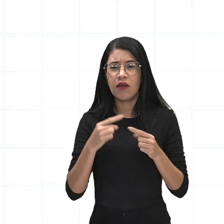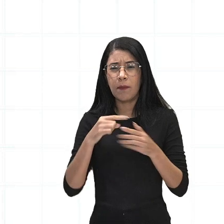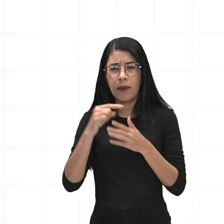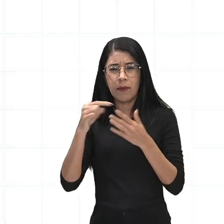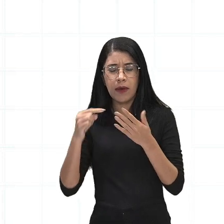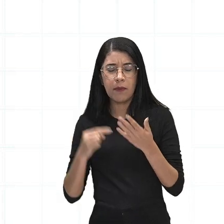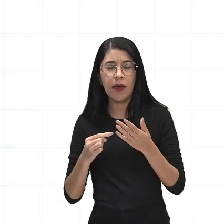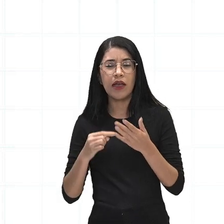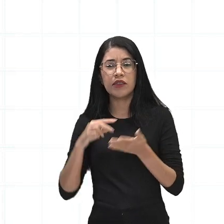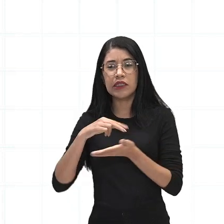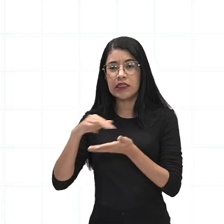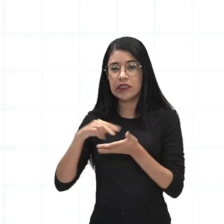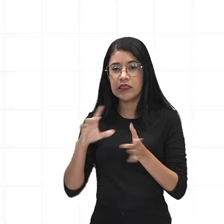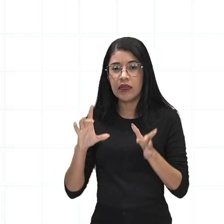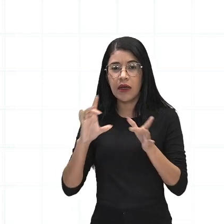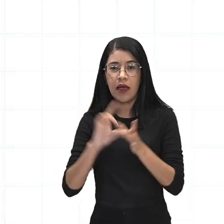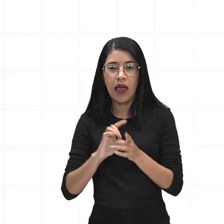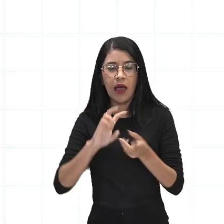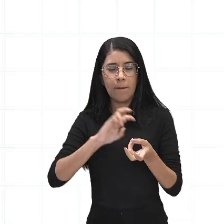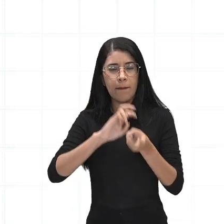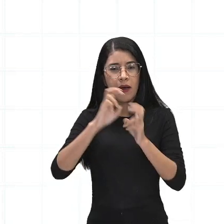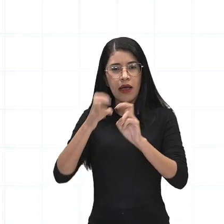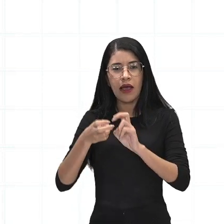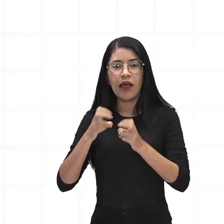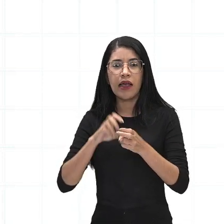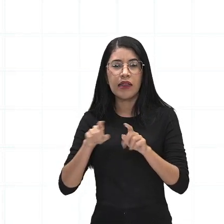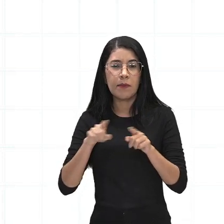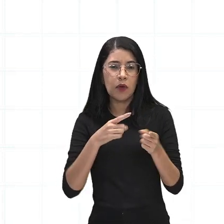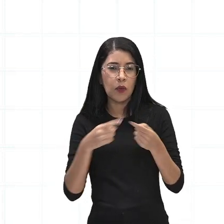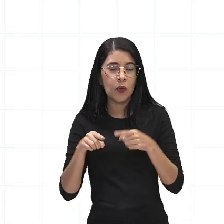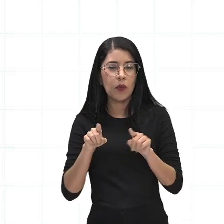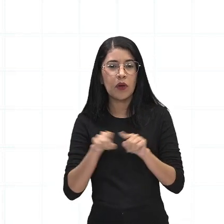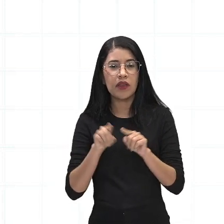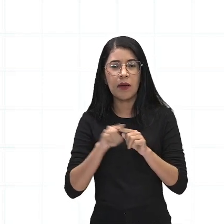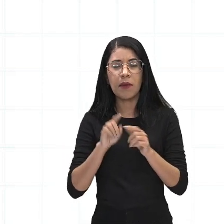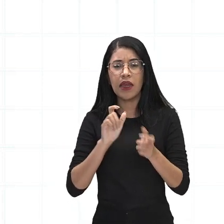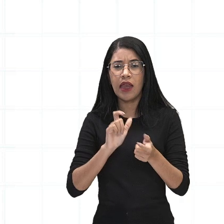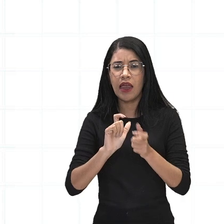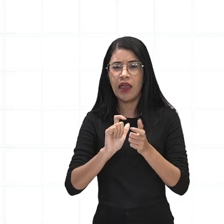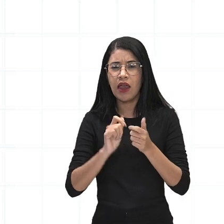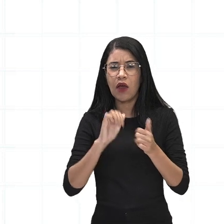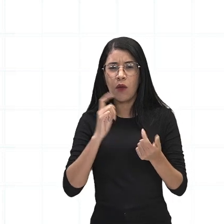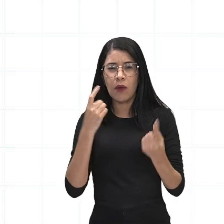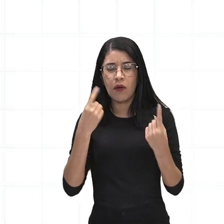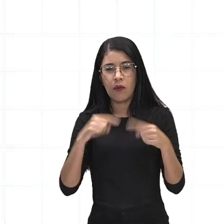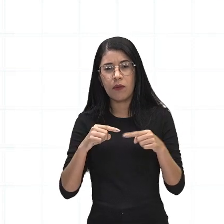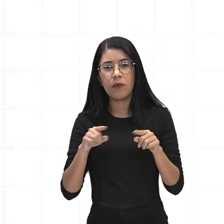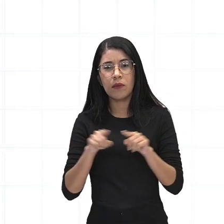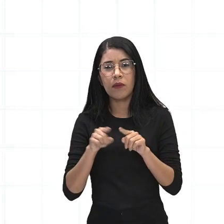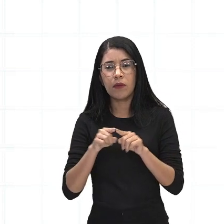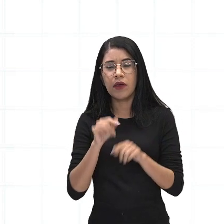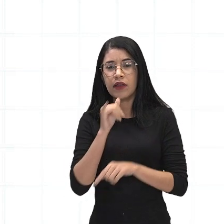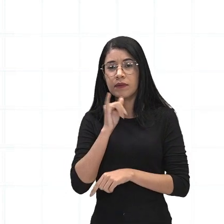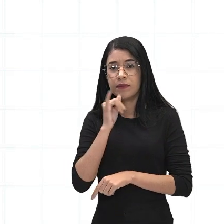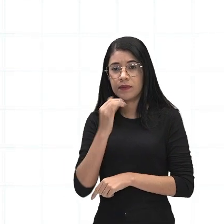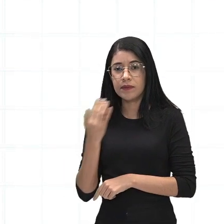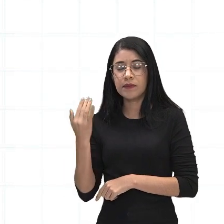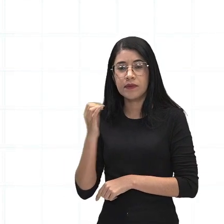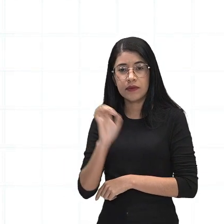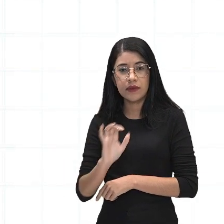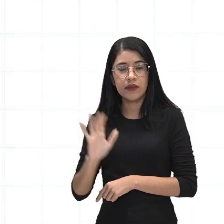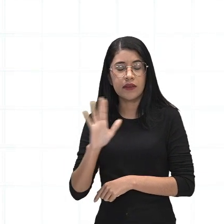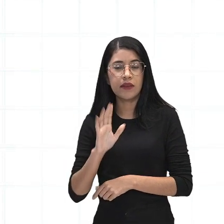dança, acrobacias, música e jogos competitivos. Aí eu trouxe uma imagem para vocês sobre a